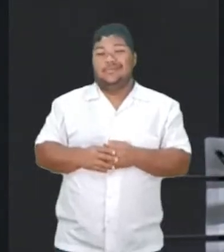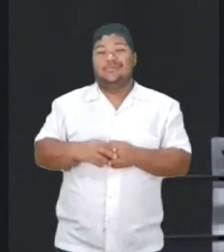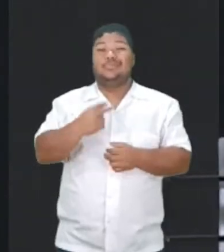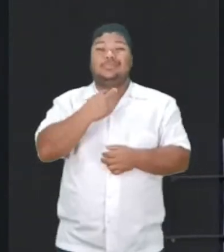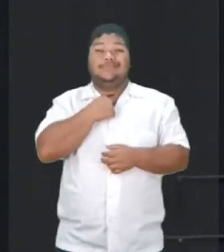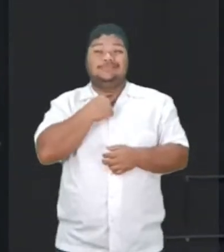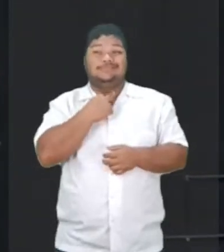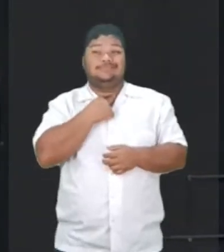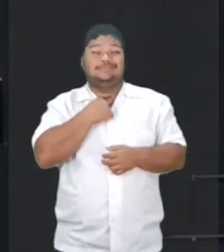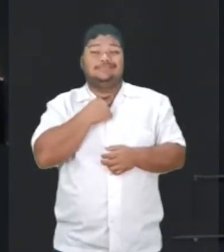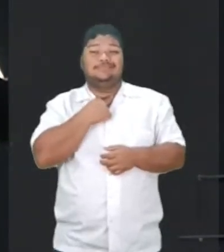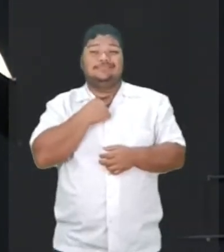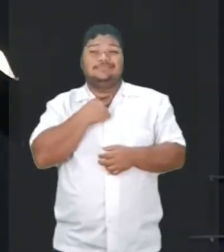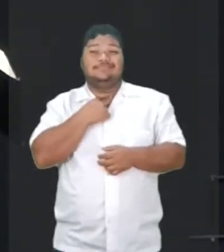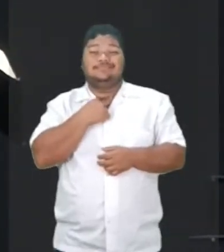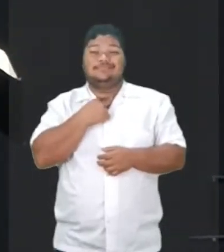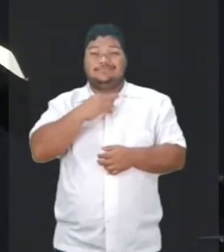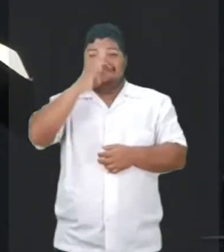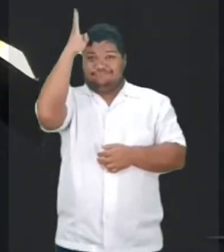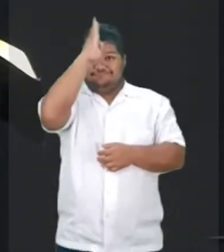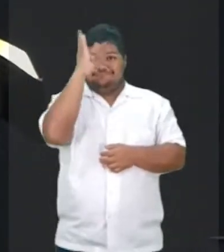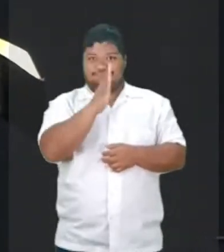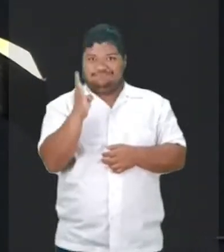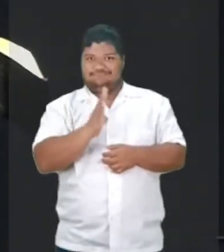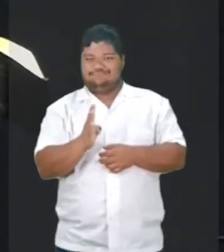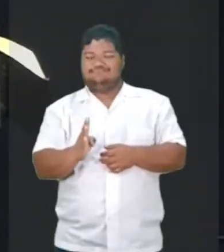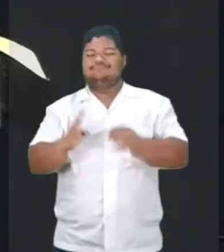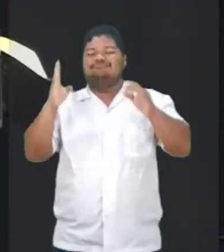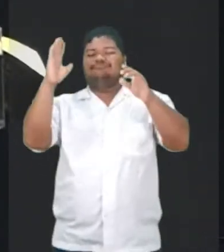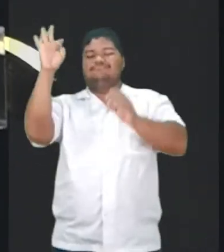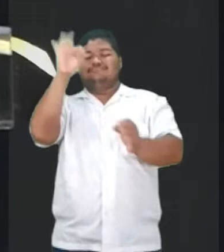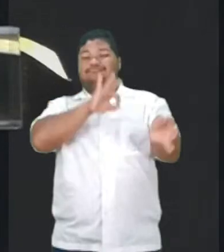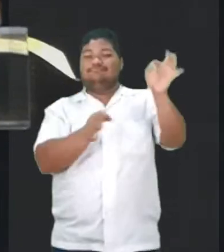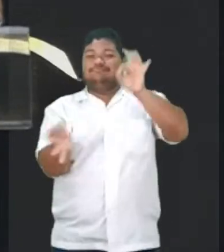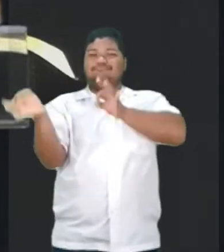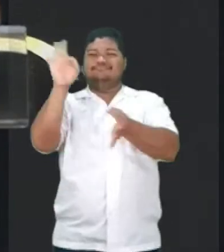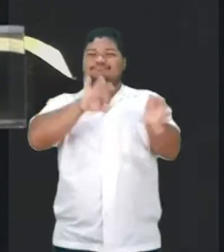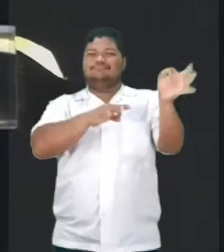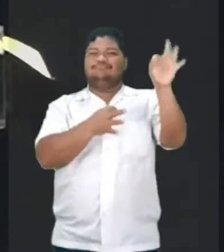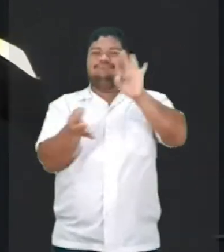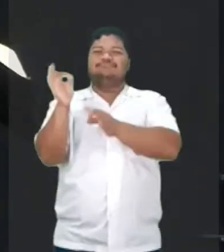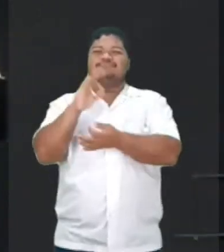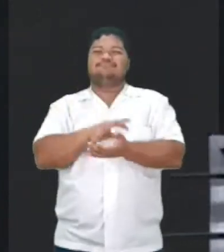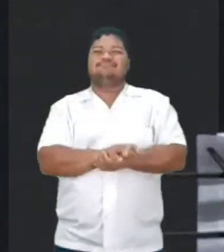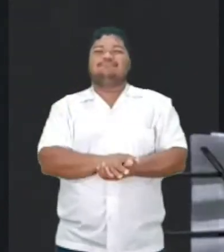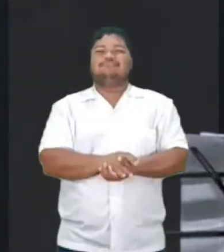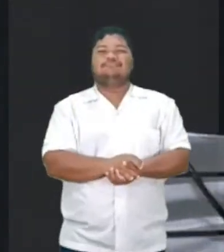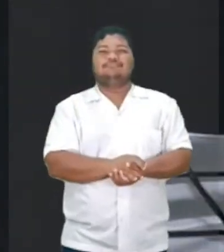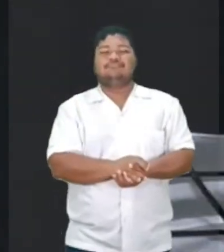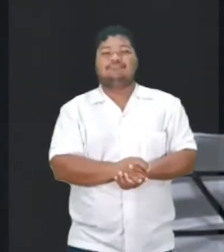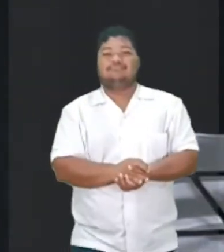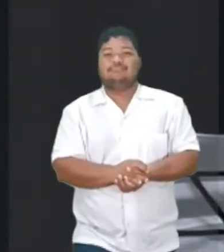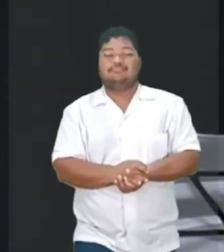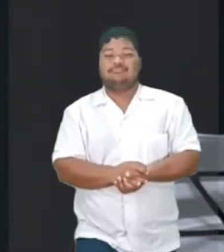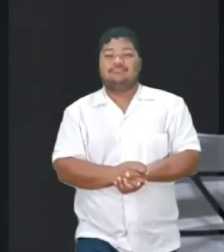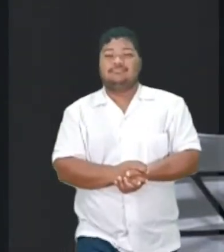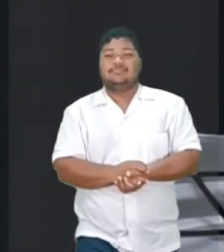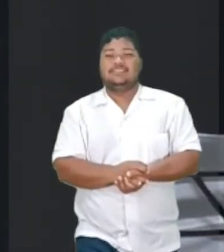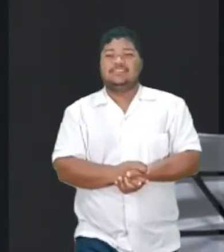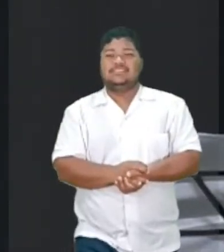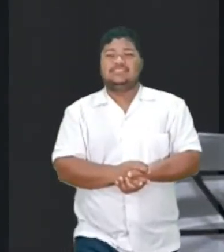da Academia Brasileira de Ciência. É ocupada por ele hoje. Eu não sei qual cadeira é essa, mas ele ocupa uma